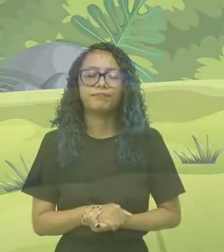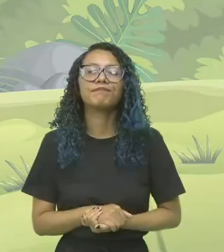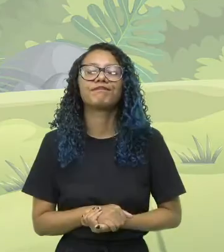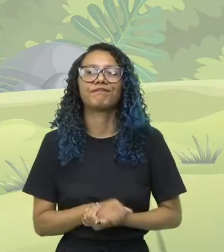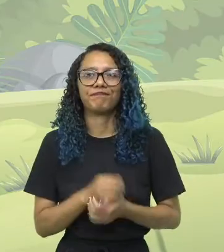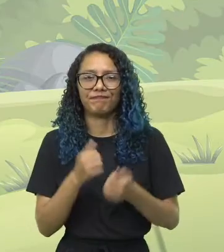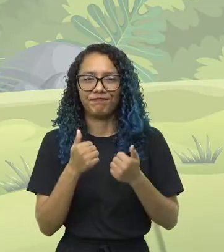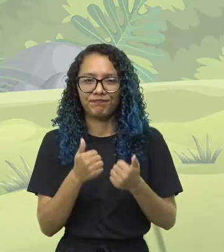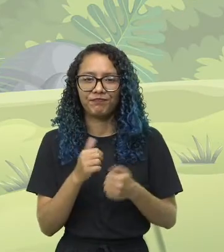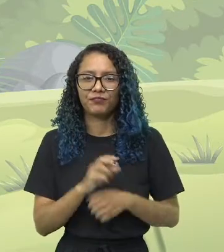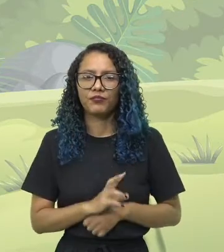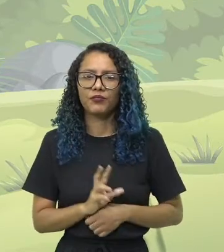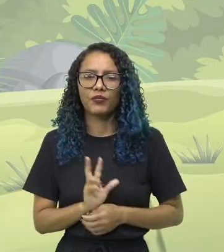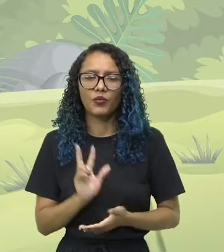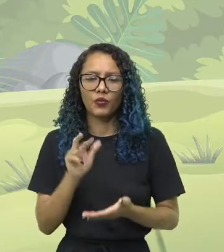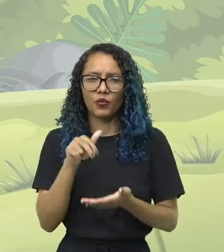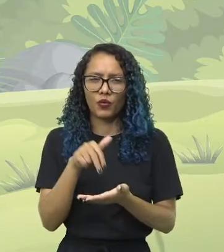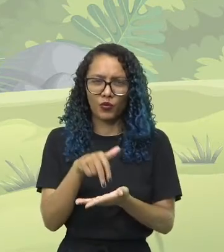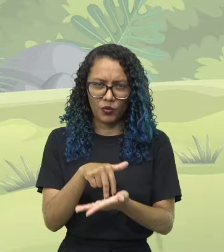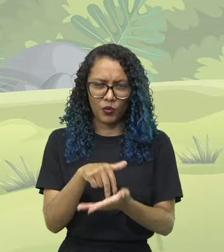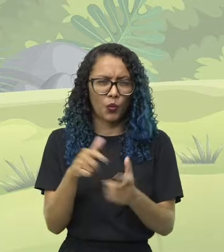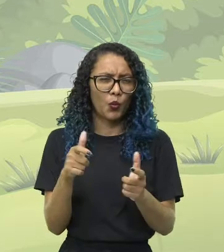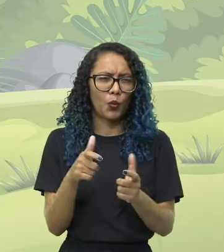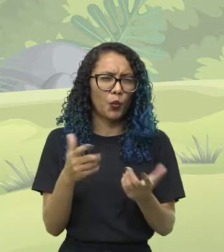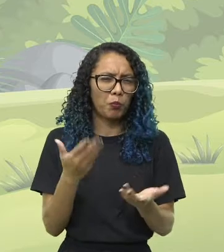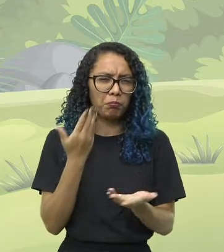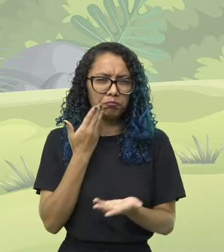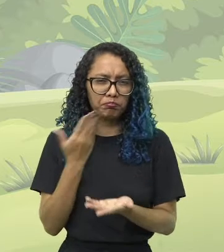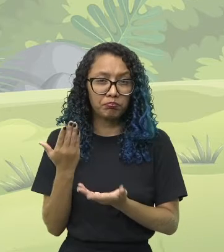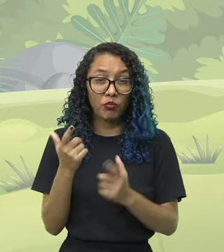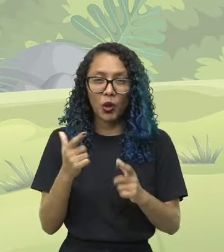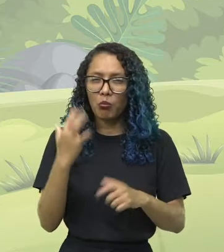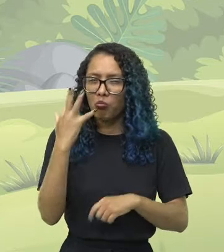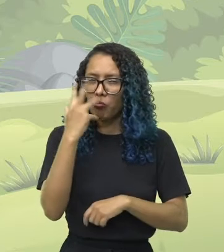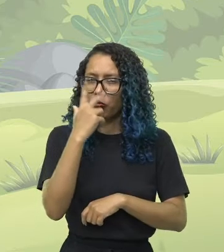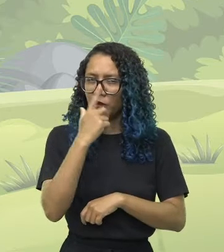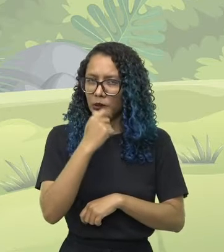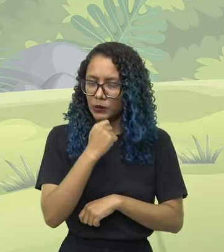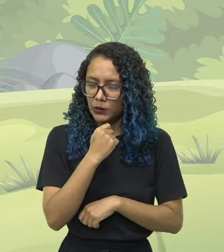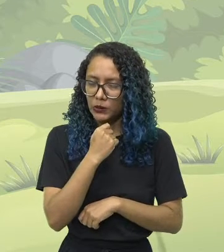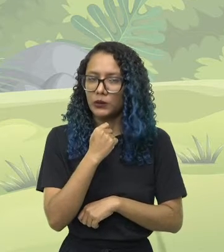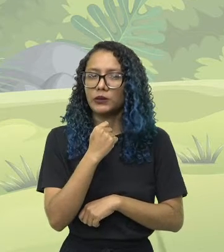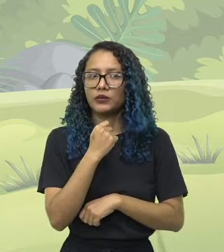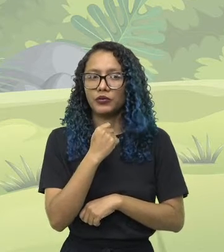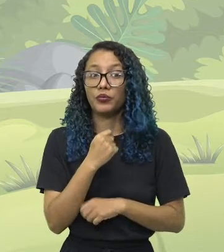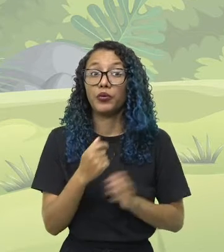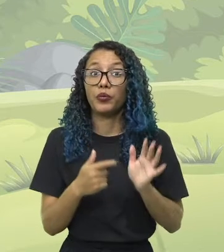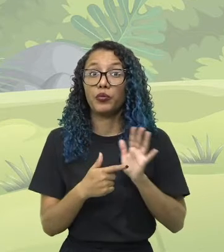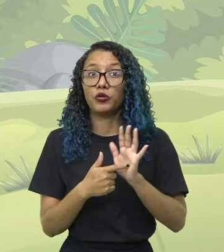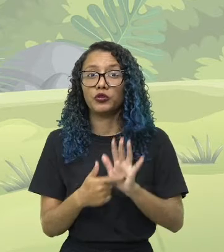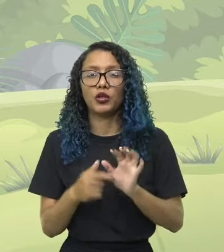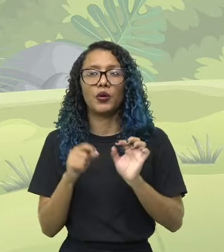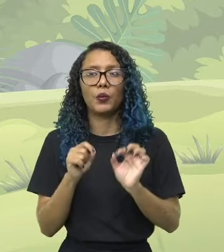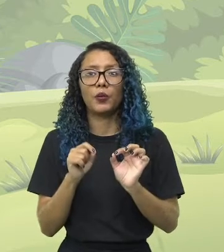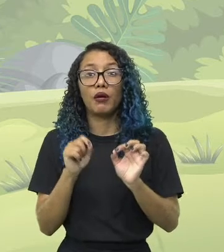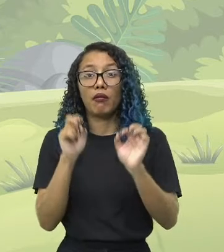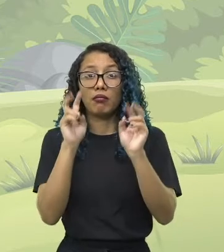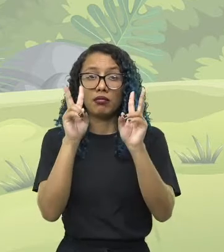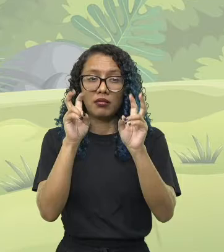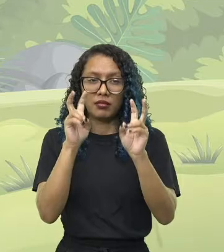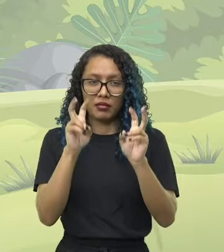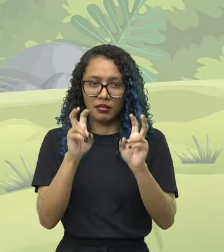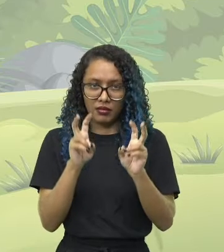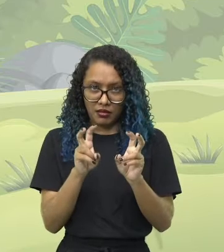Muito bem, vim parar aqui nesse cenário maravilhoso para mostrar para vocês, né, a temática. Vamos começar a falar dos temas